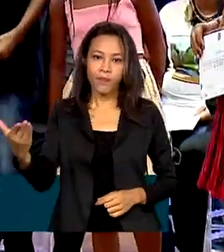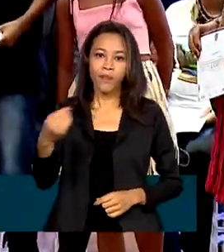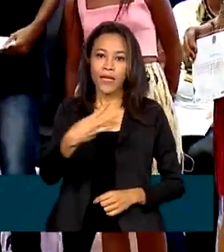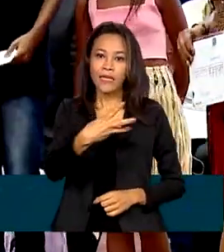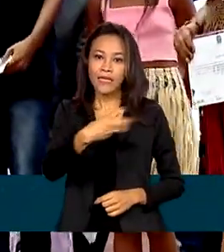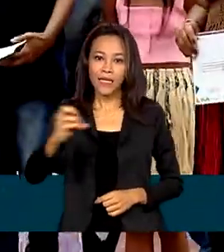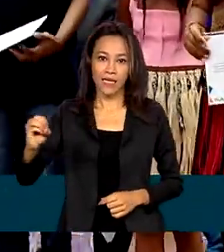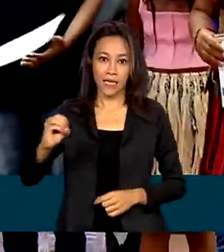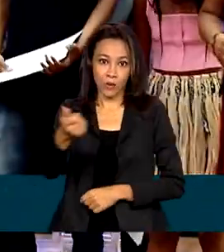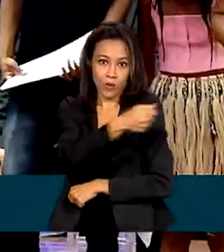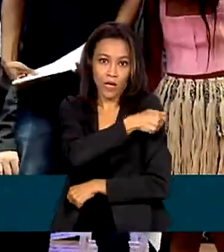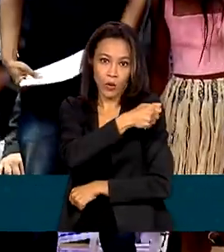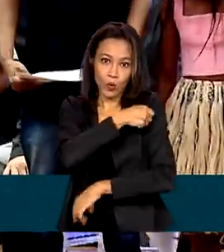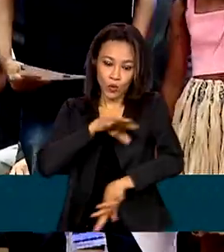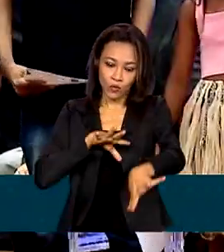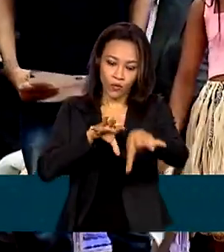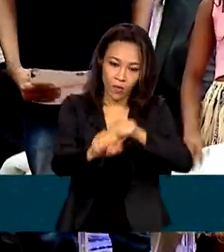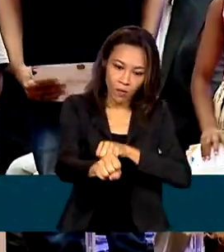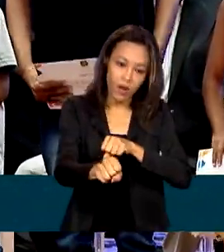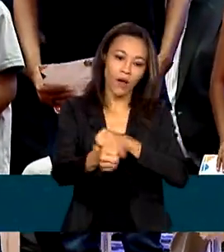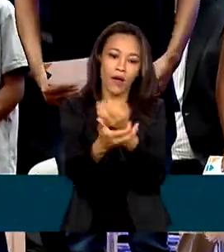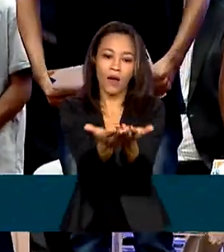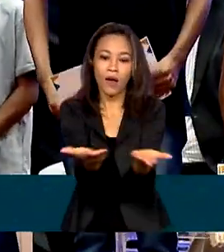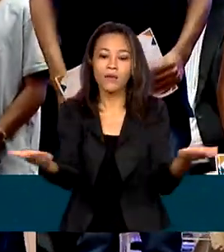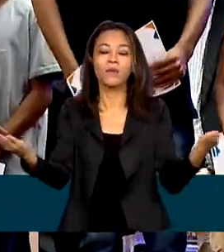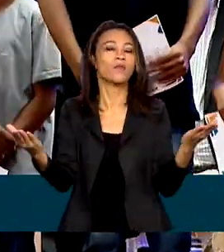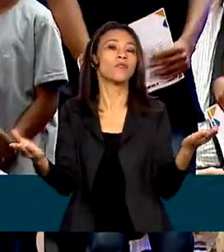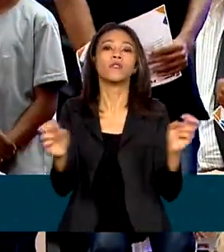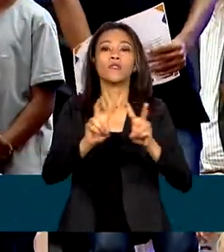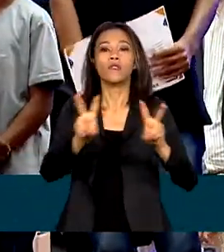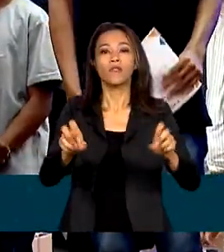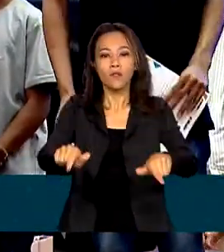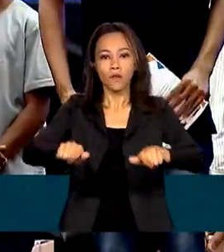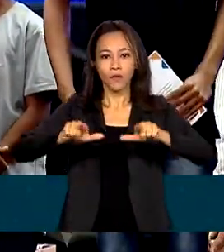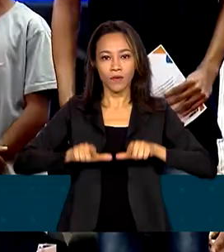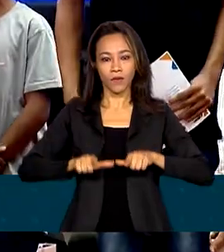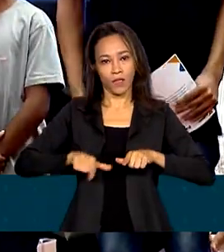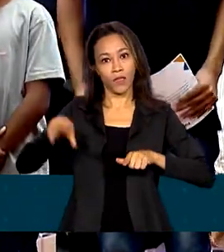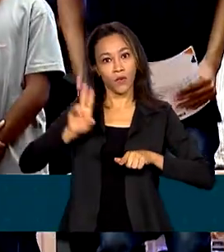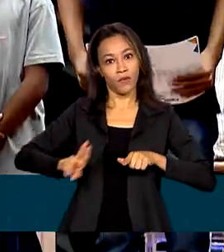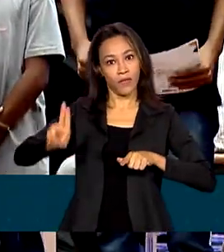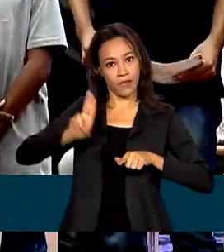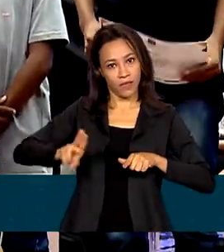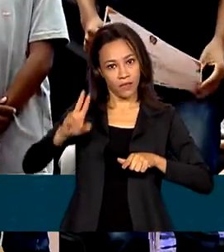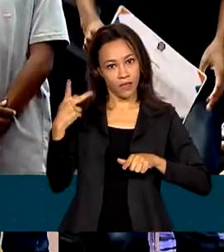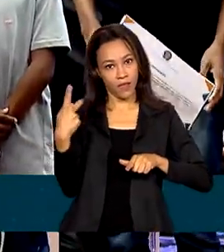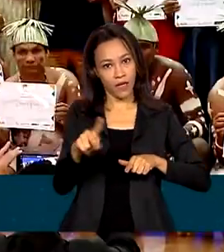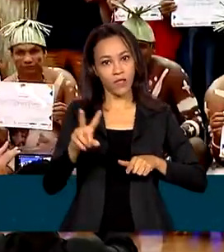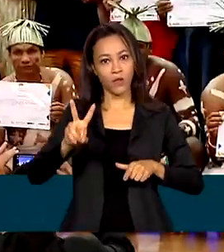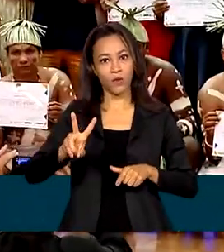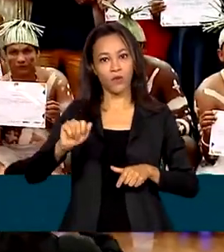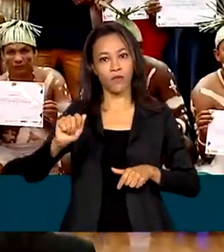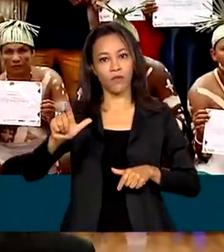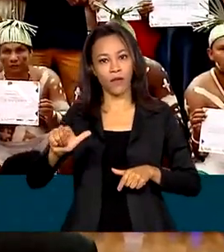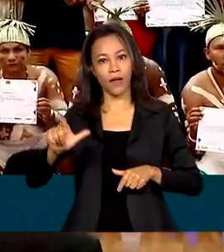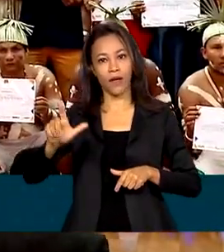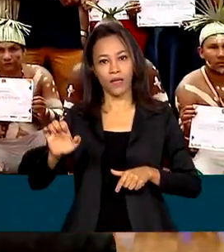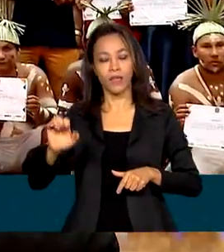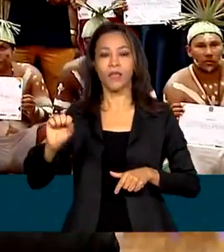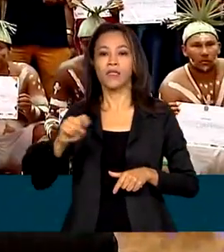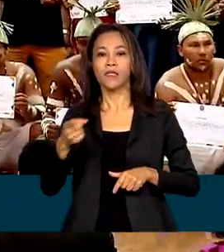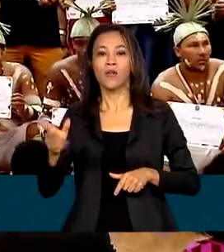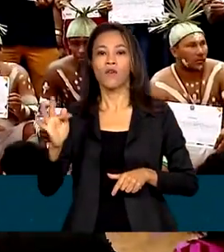alunos formados pelo Centro de Recondicionamento de Computadores da Universidade Federal do Vale do São Francisco, 70